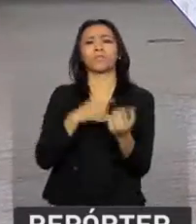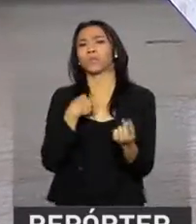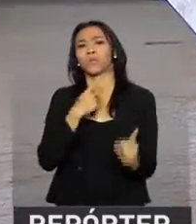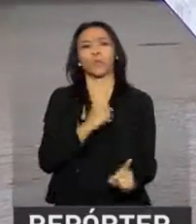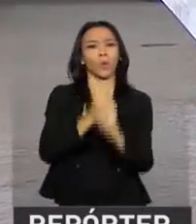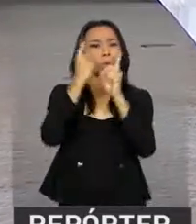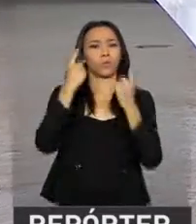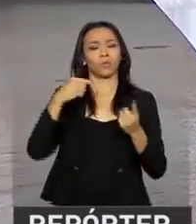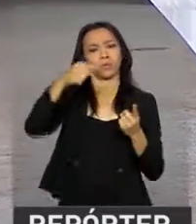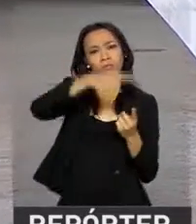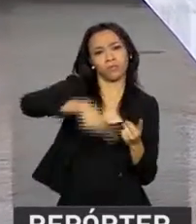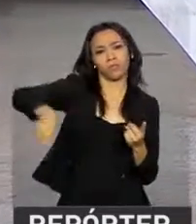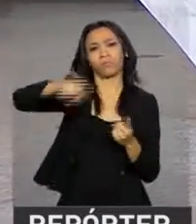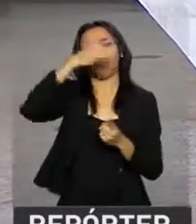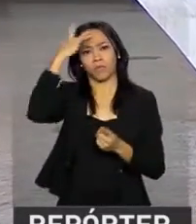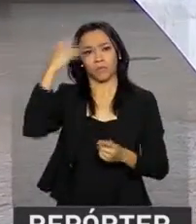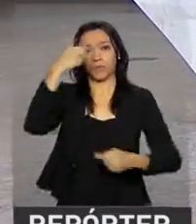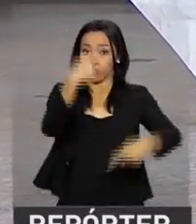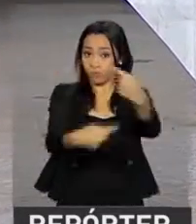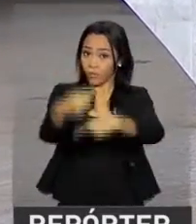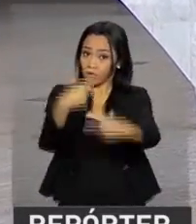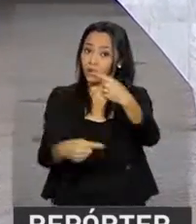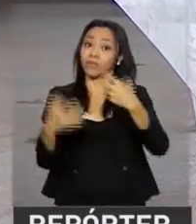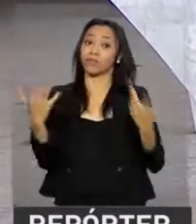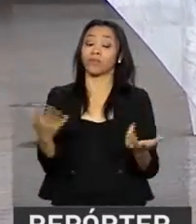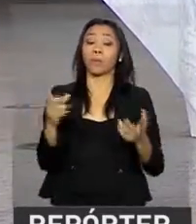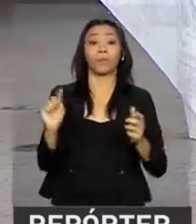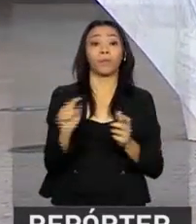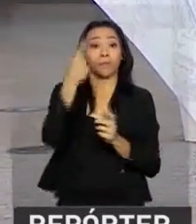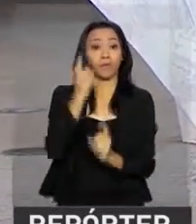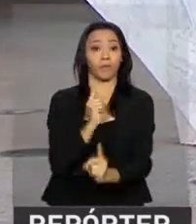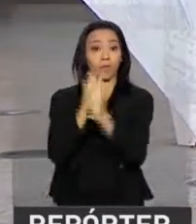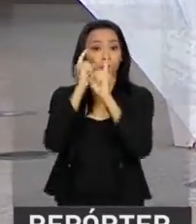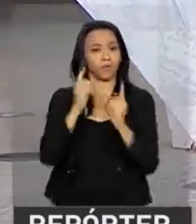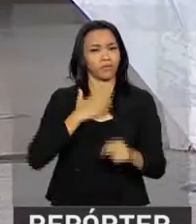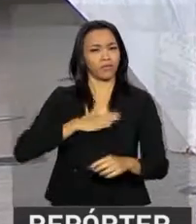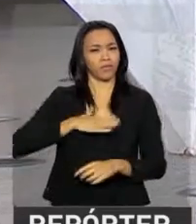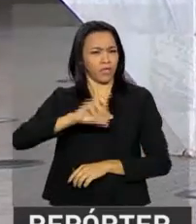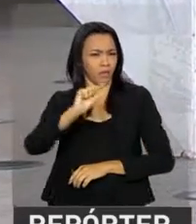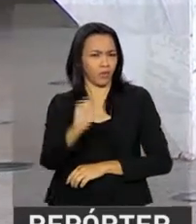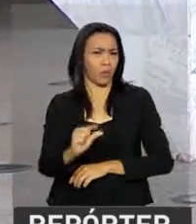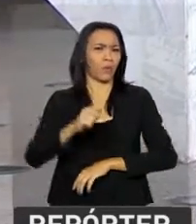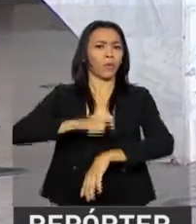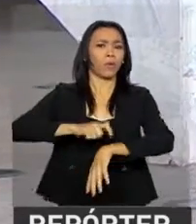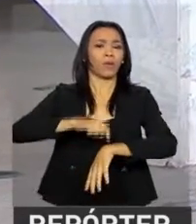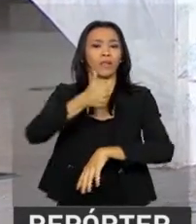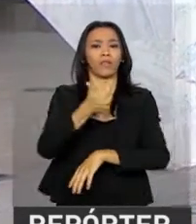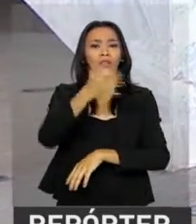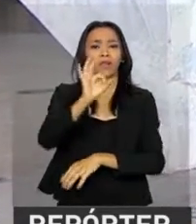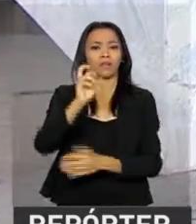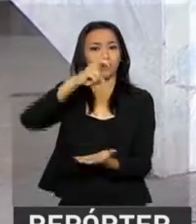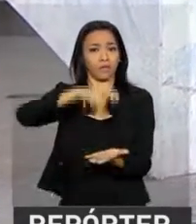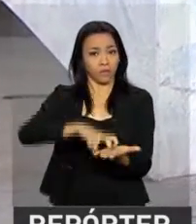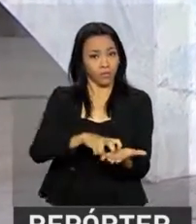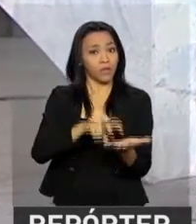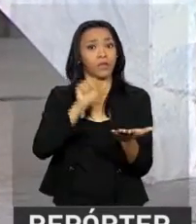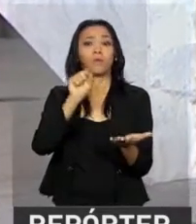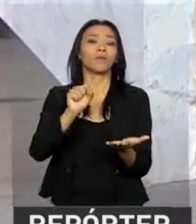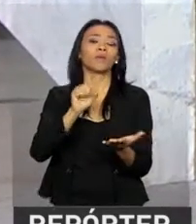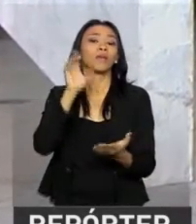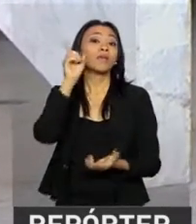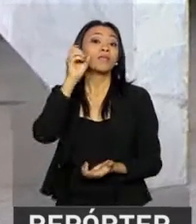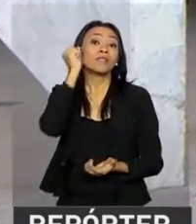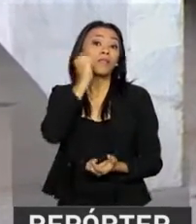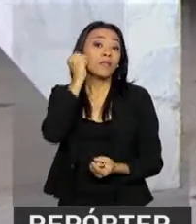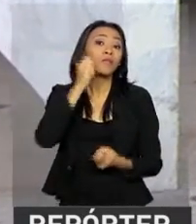políticos aqui no palácio do planalto a primeira audiência portanto acontece daqui a pouco a partir das 10 horas da manhã com os senadores